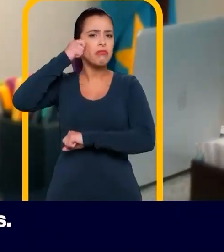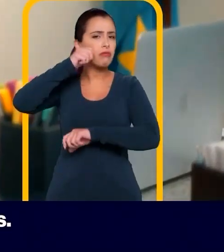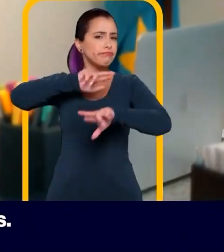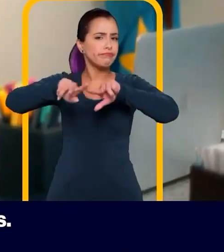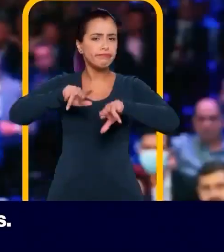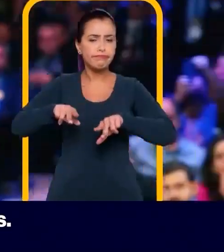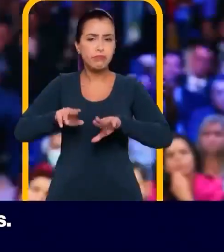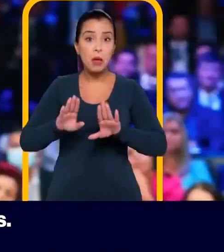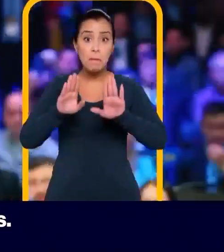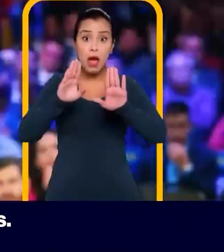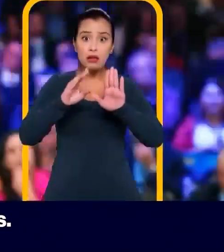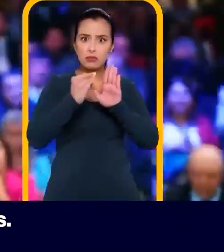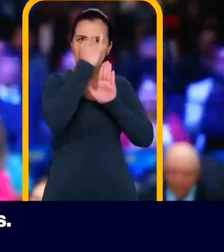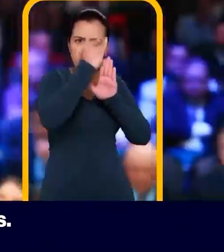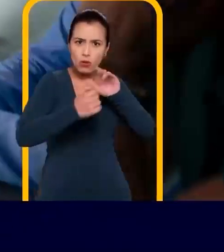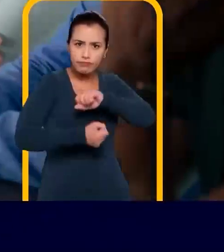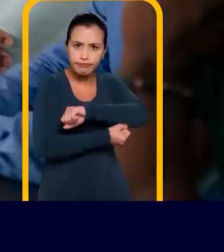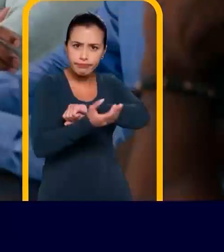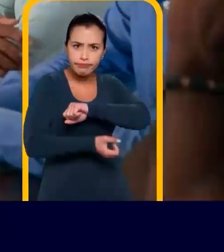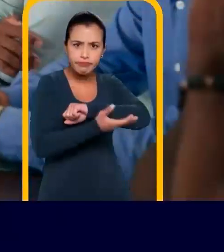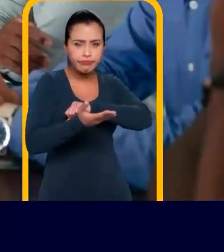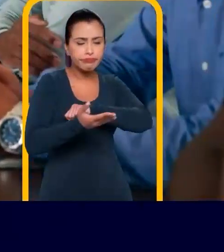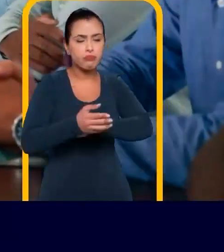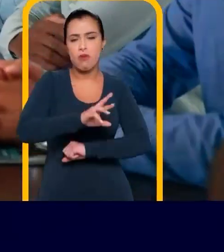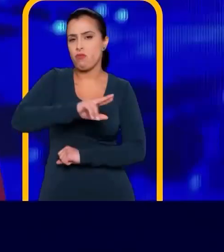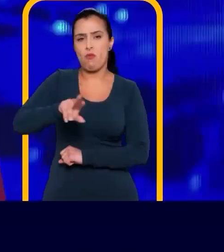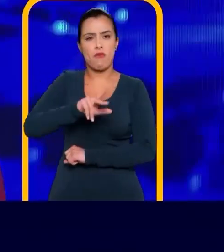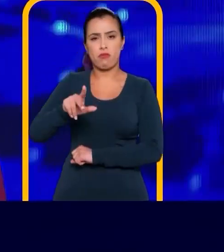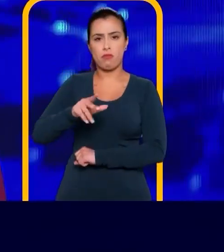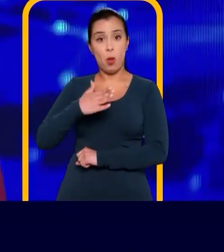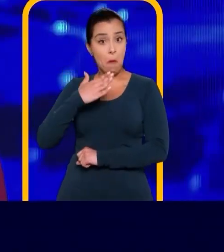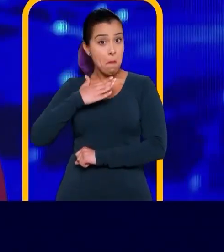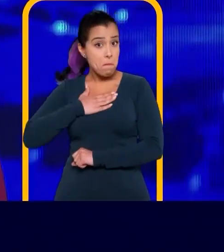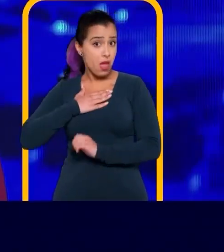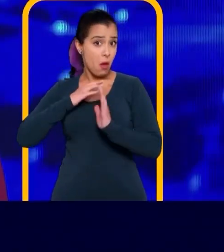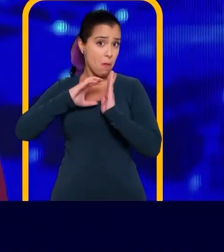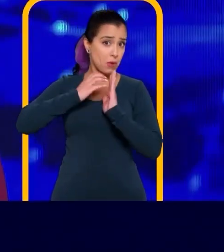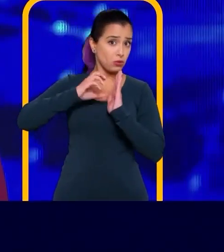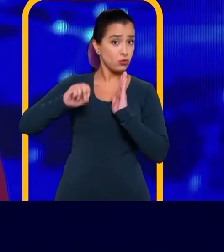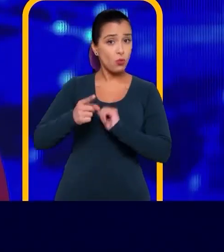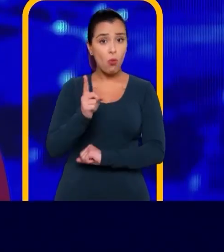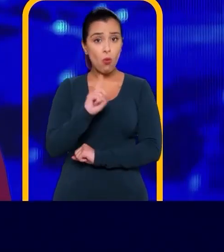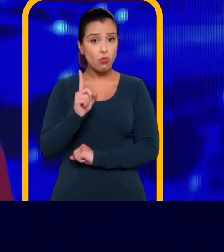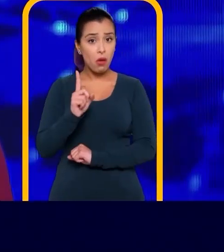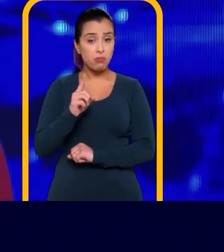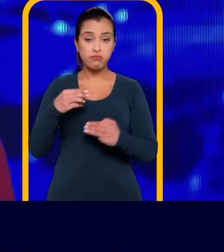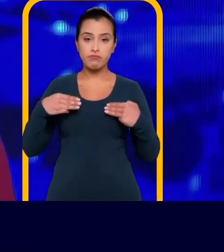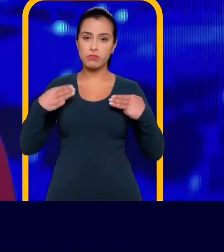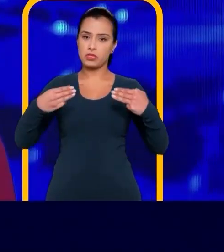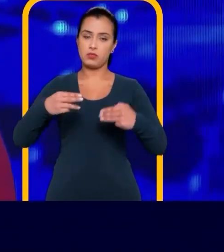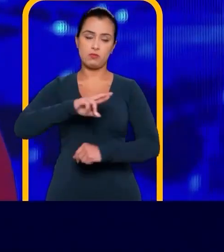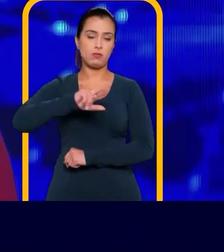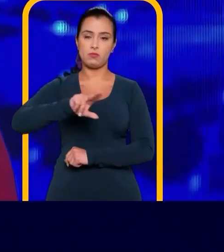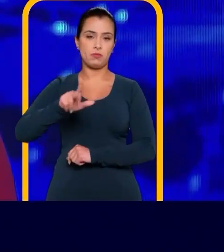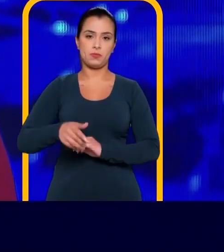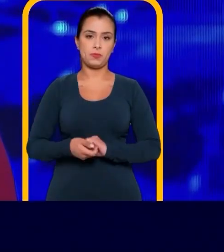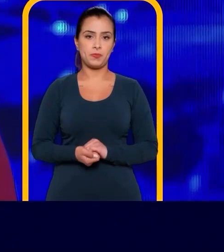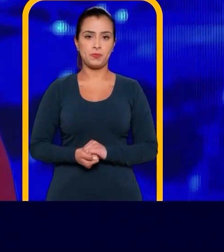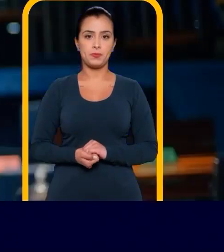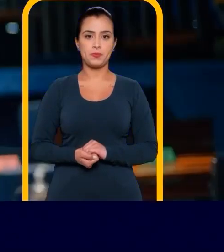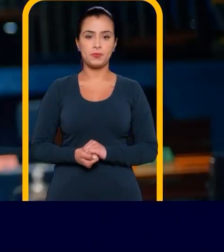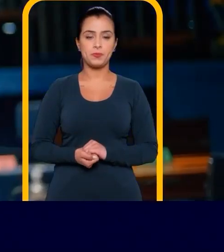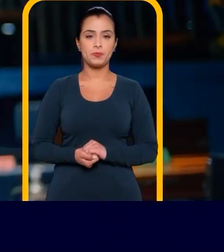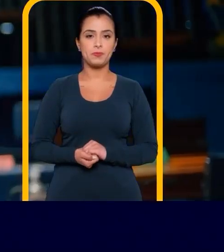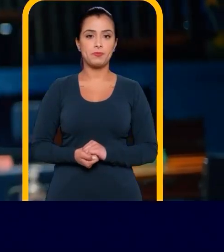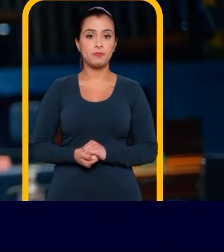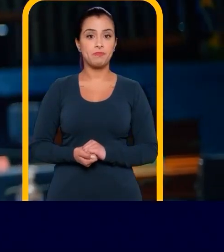mulheres e homens terá negros, mas não terá ninguém envolvido em escândalo de corrupção, mesmo que seja do meu